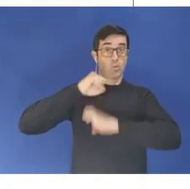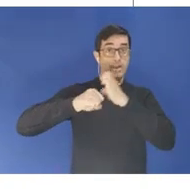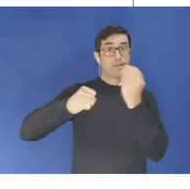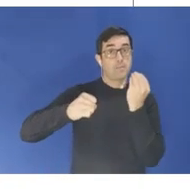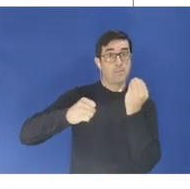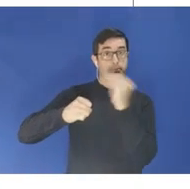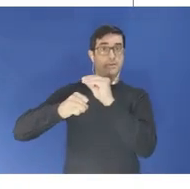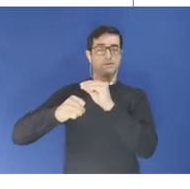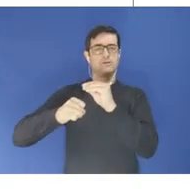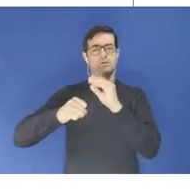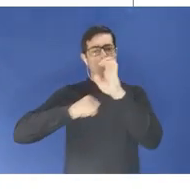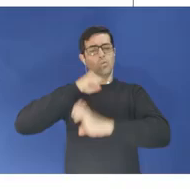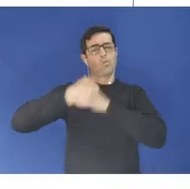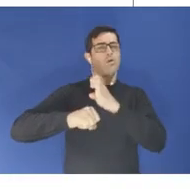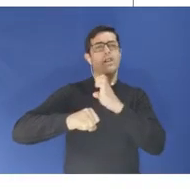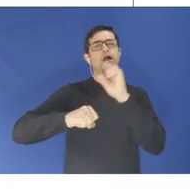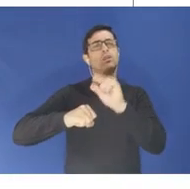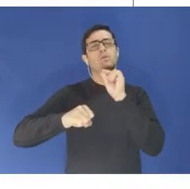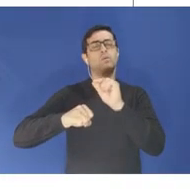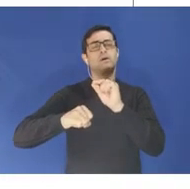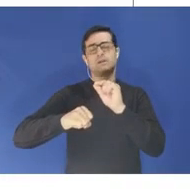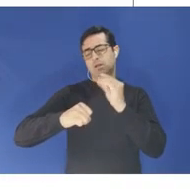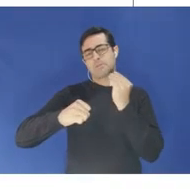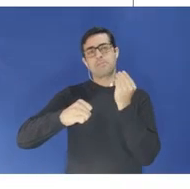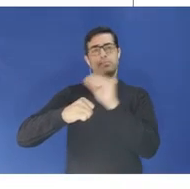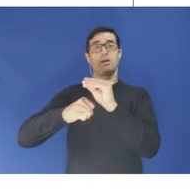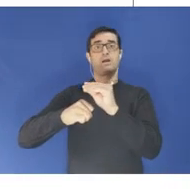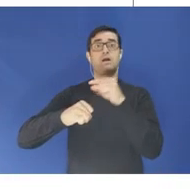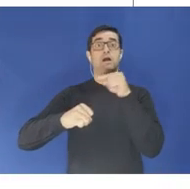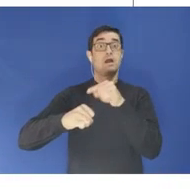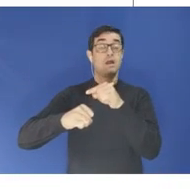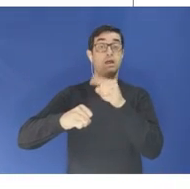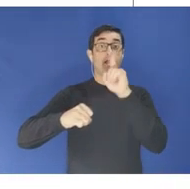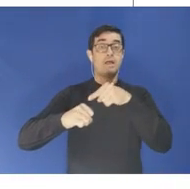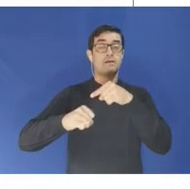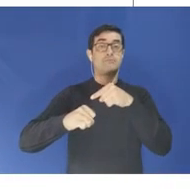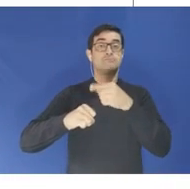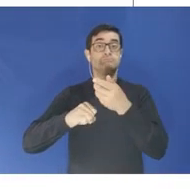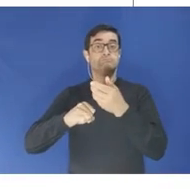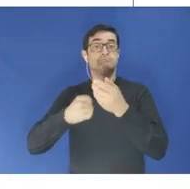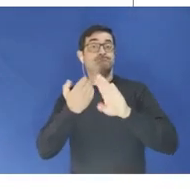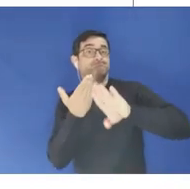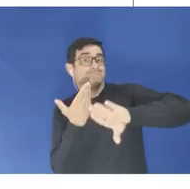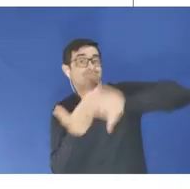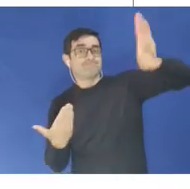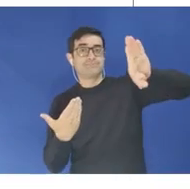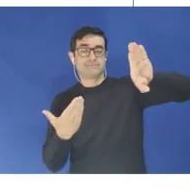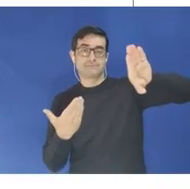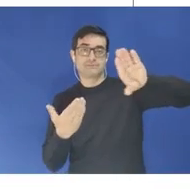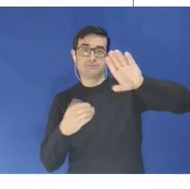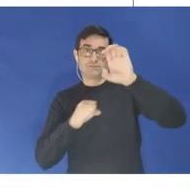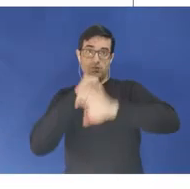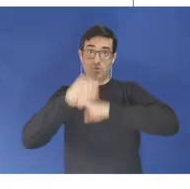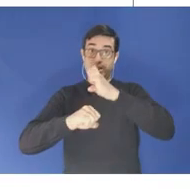a mais. O que o elétron faz? Ele faz com que aumente a repulsão entre os elétrons,